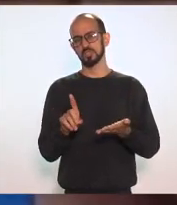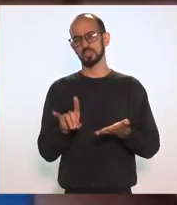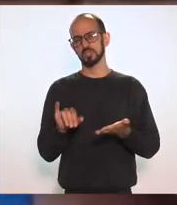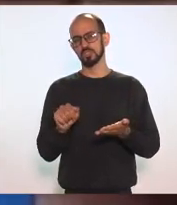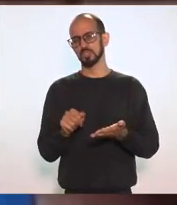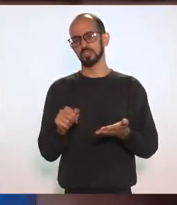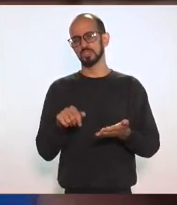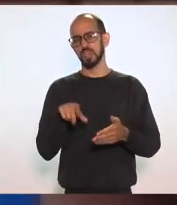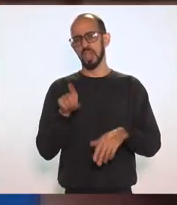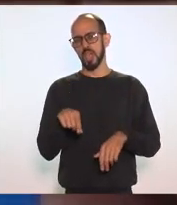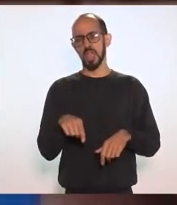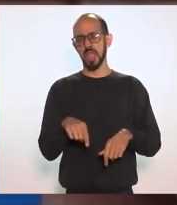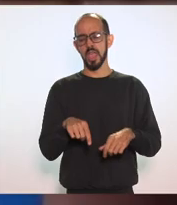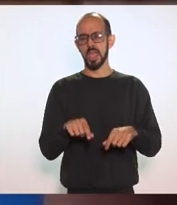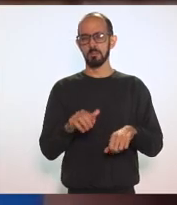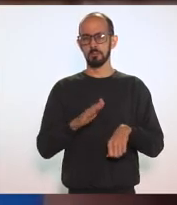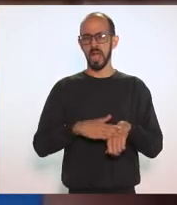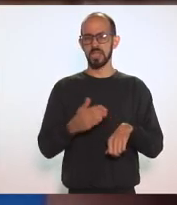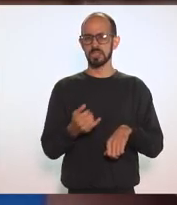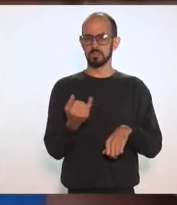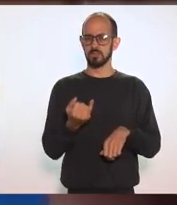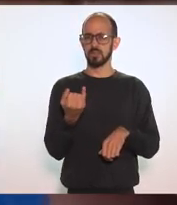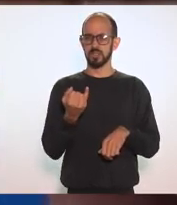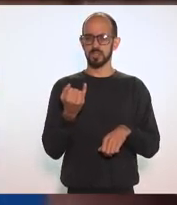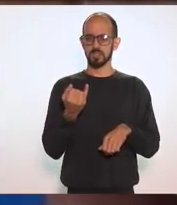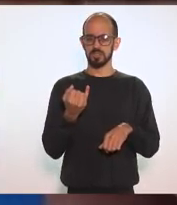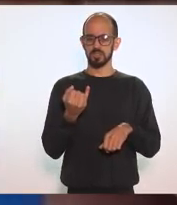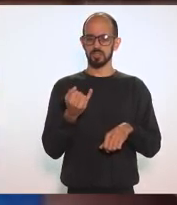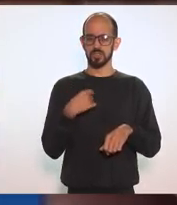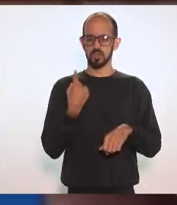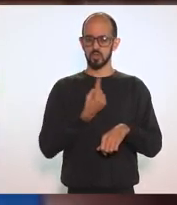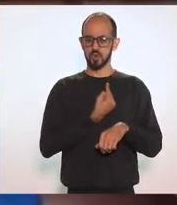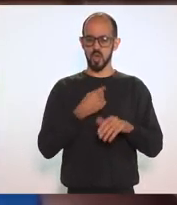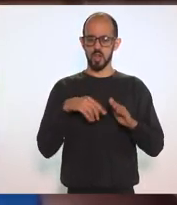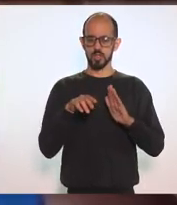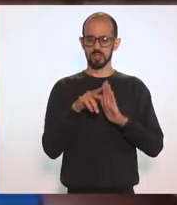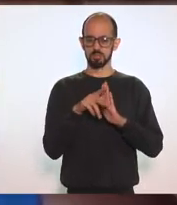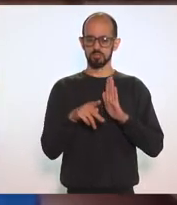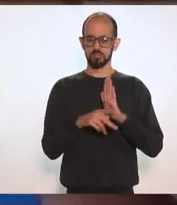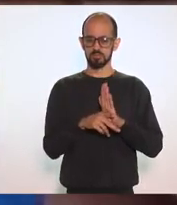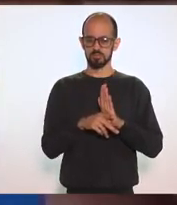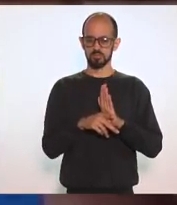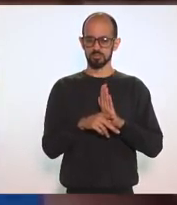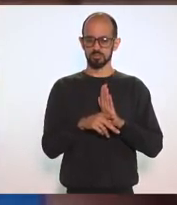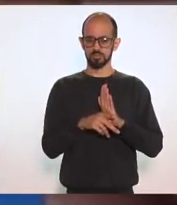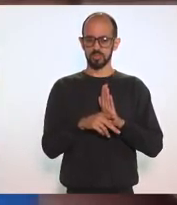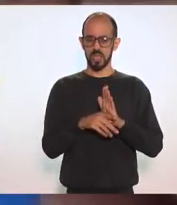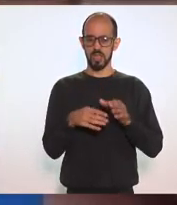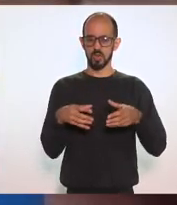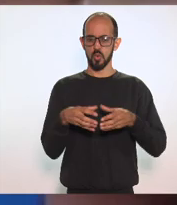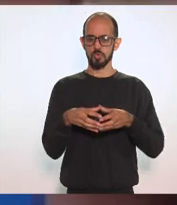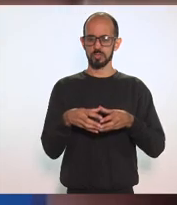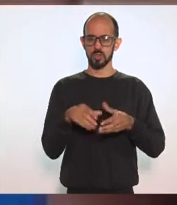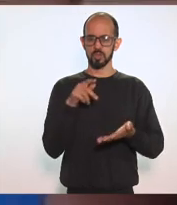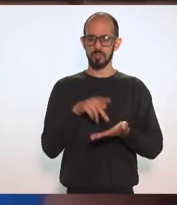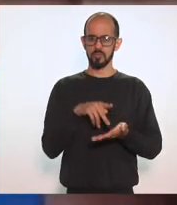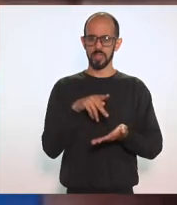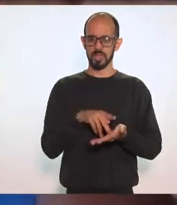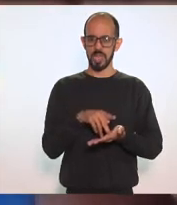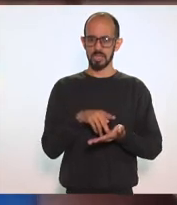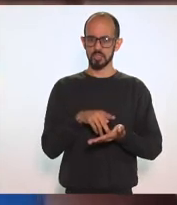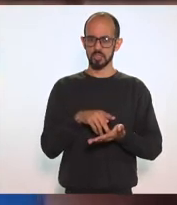é ainda mais importante. Nós protocolamos hoje a Comissão da Verdade sobre o impacto da